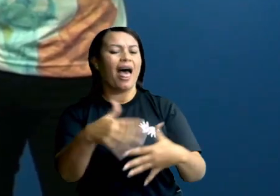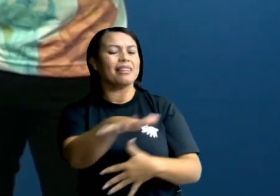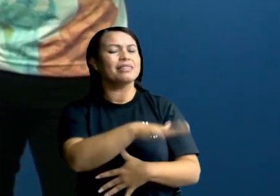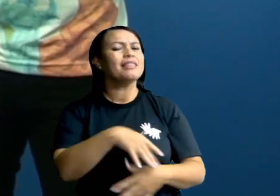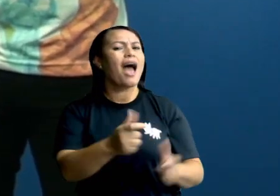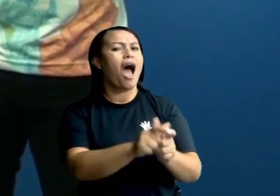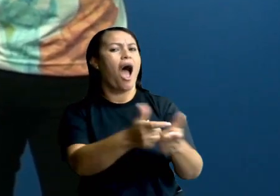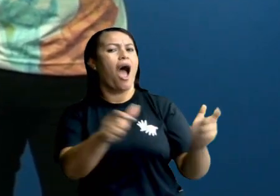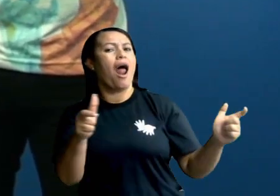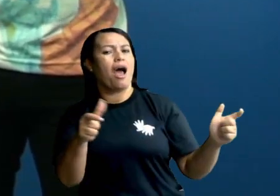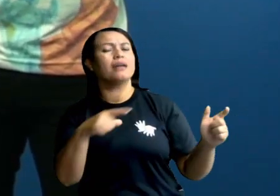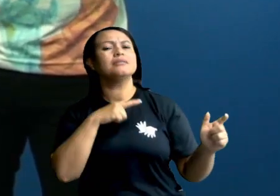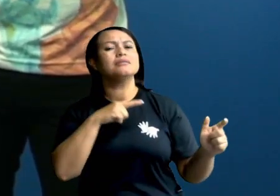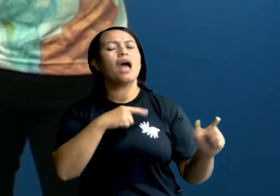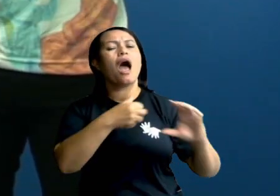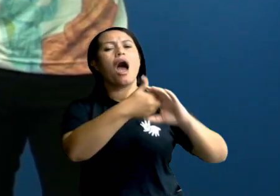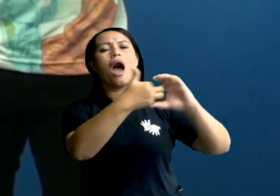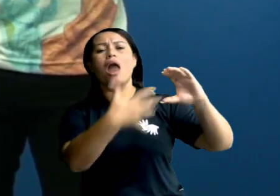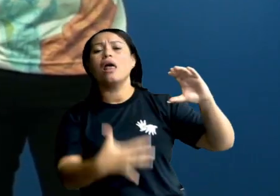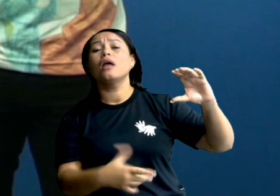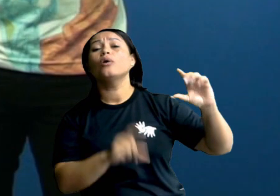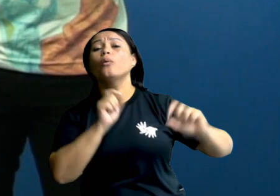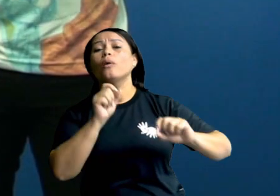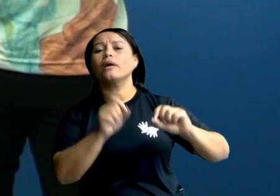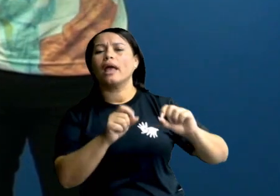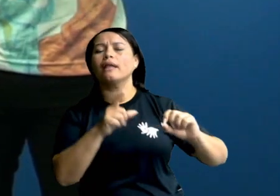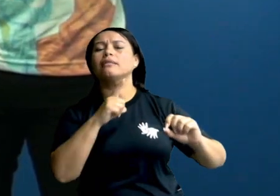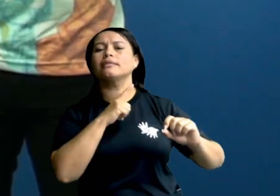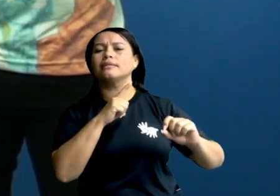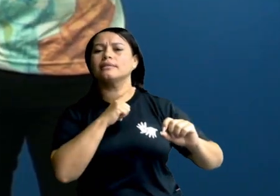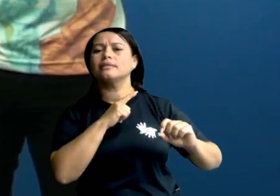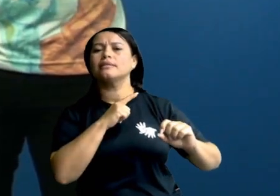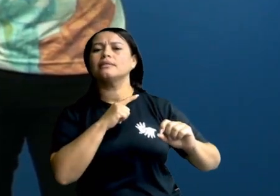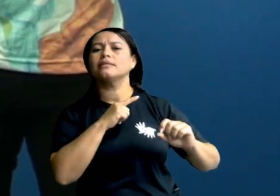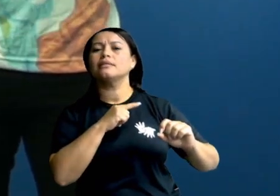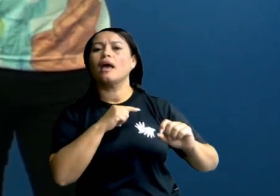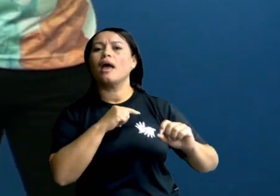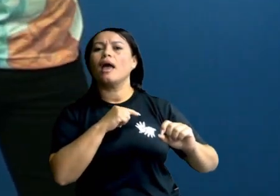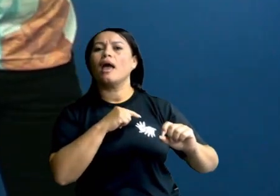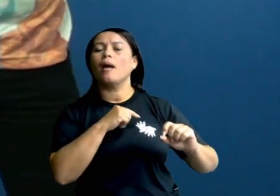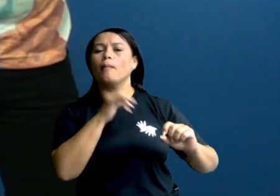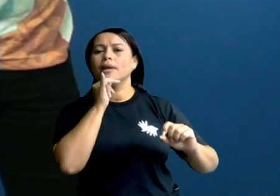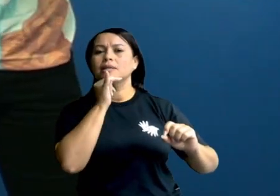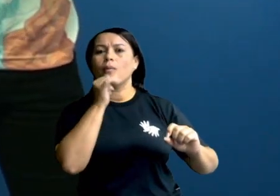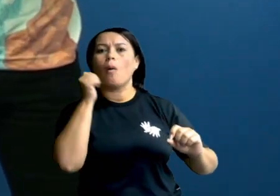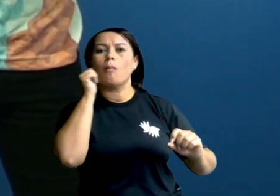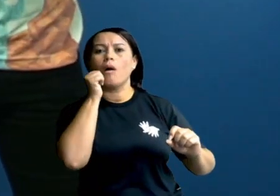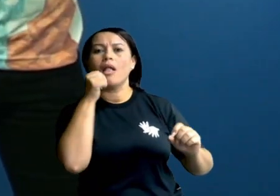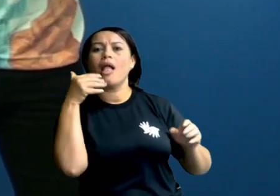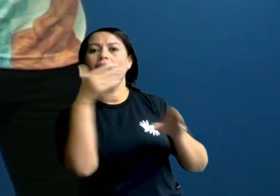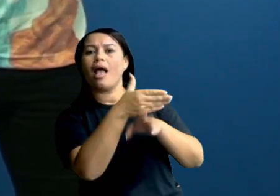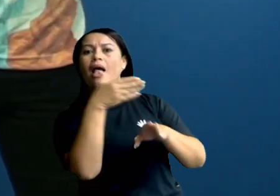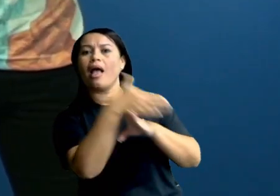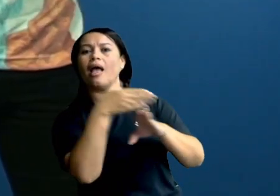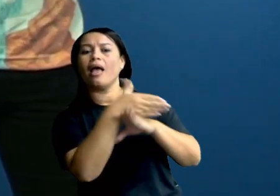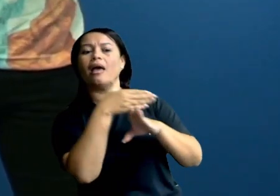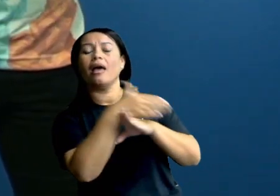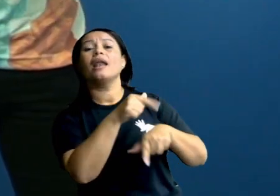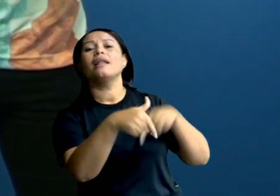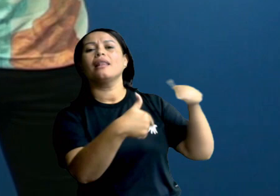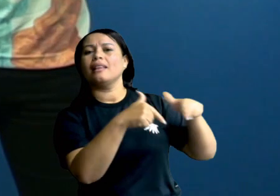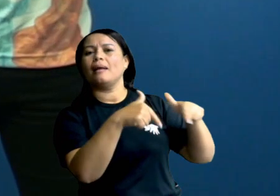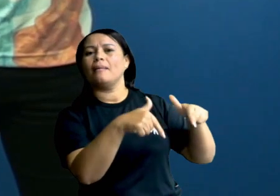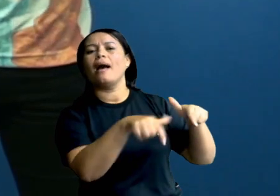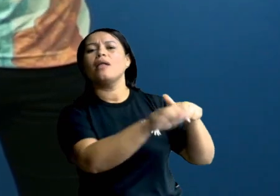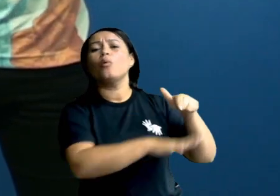né, elas têm a característica de abranger mais mulheres. Você tem um número maior de mulher, em compensação,